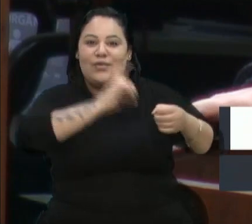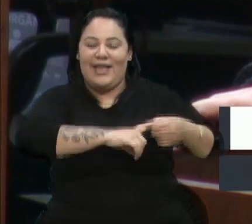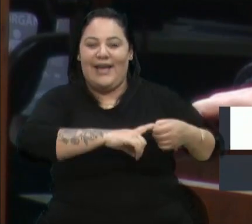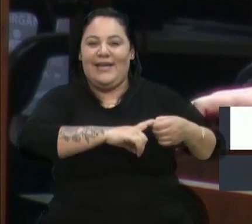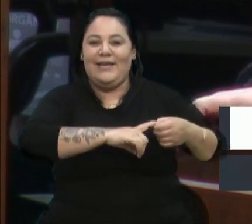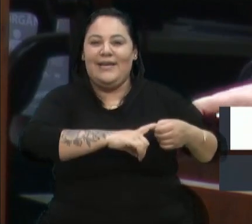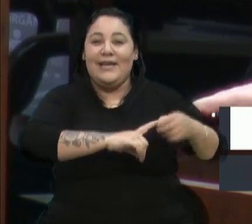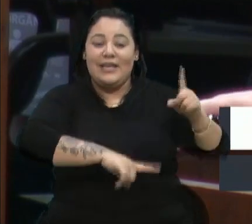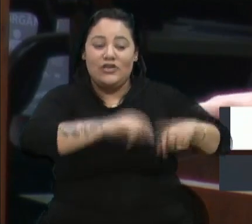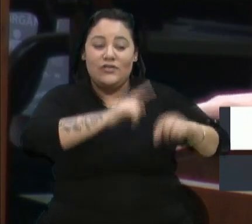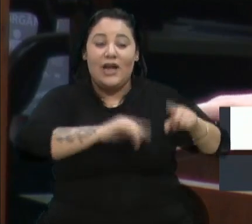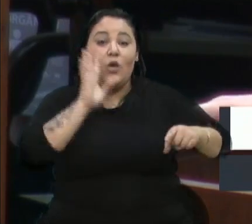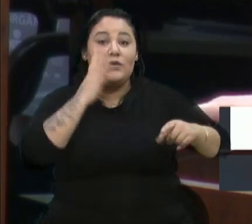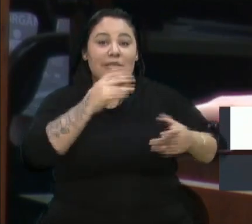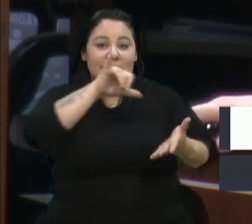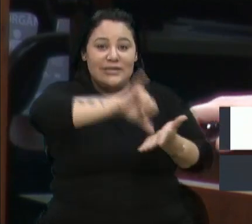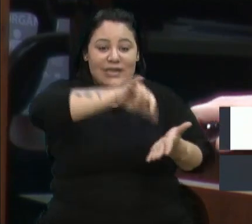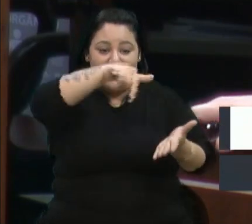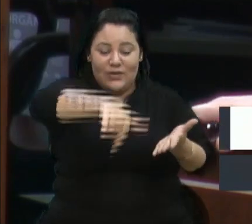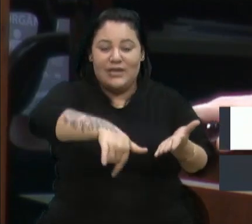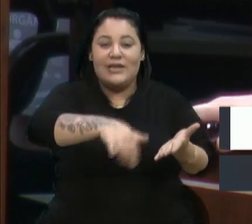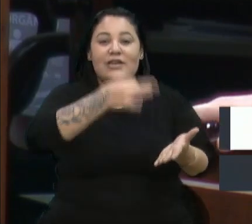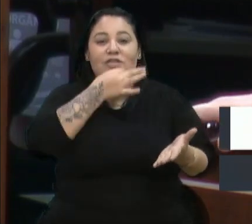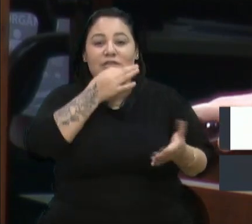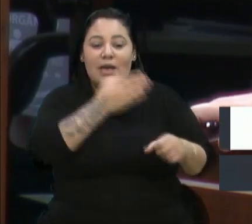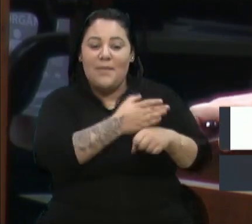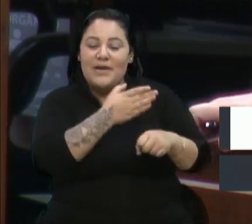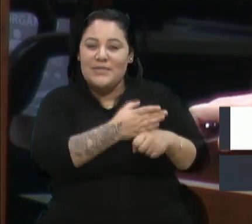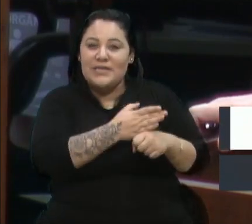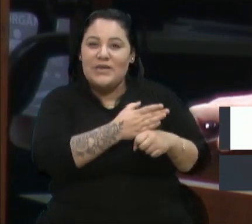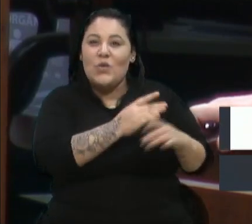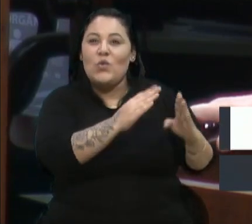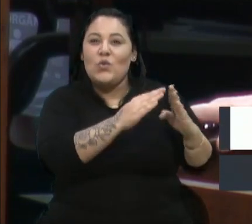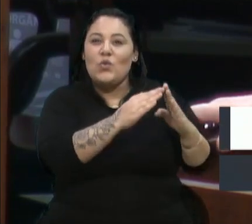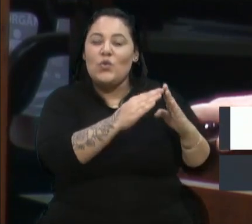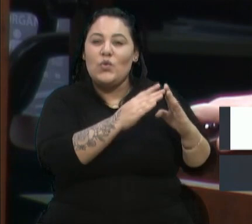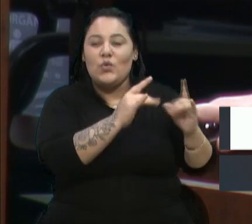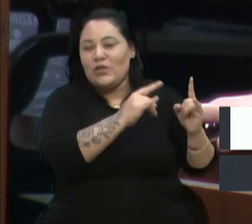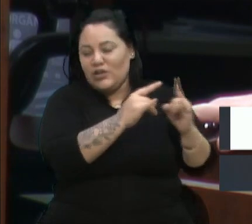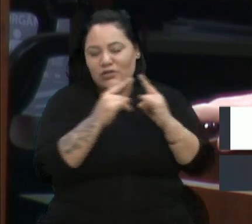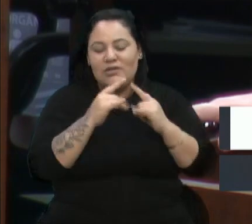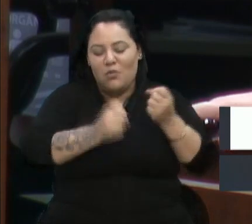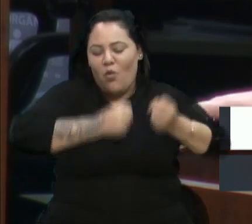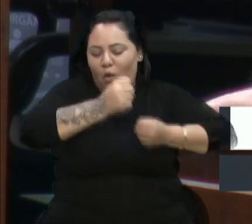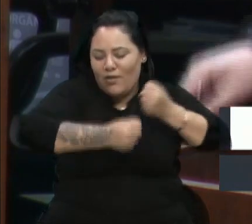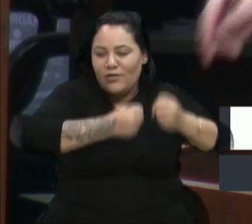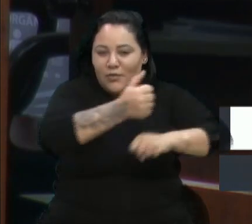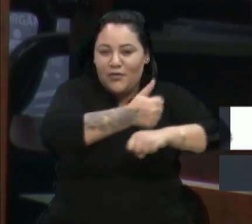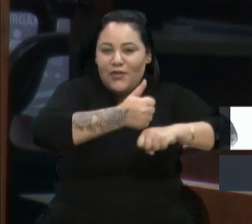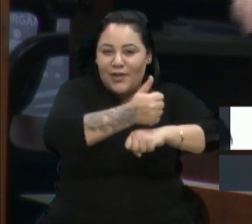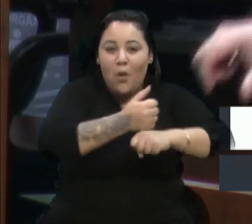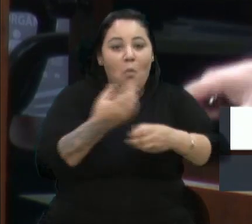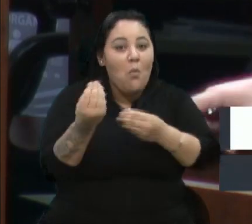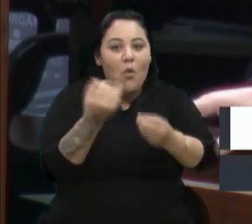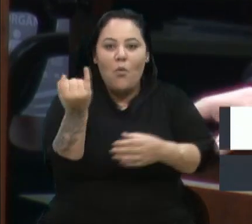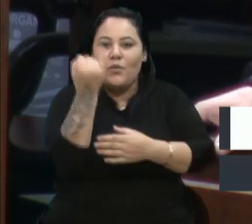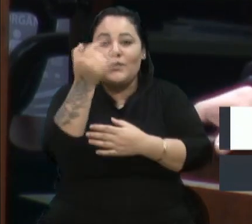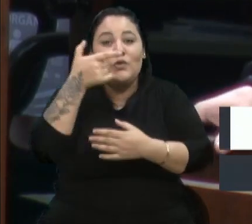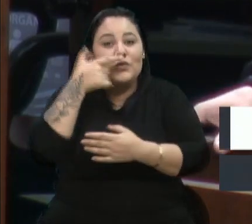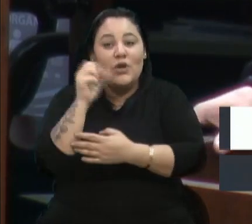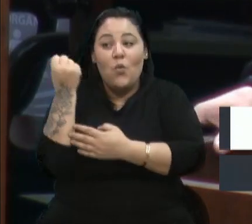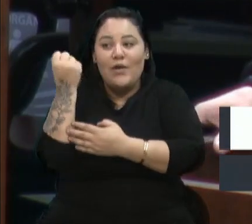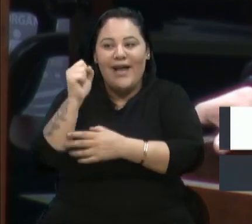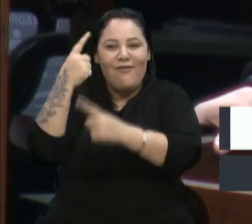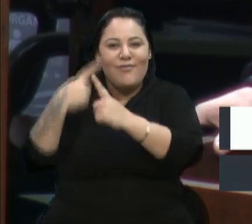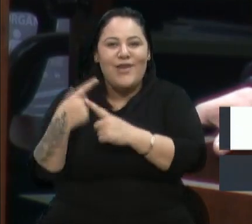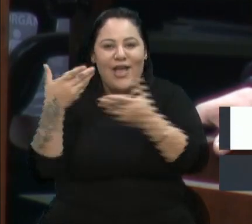acontecessem no centro da cidade. E aí a participação do Clube de Corredores foi extremamente importante para que nós chegássemos hoje à 8ª edição de